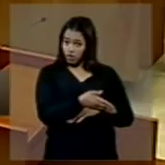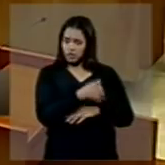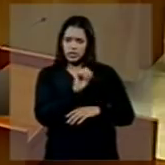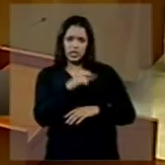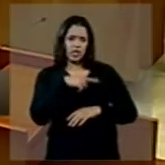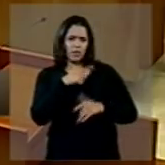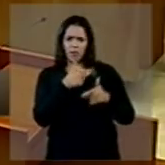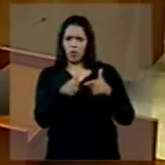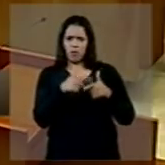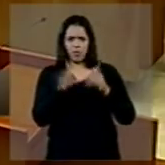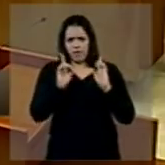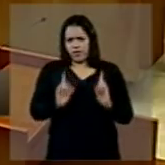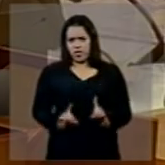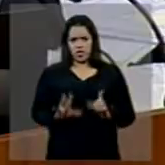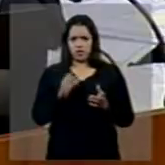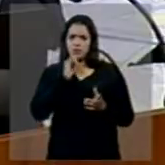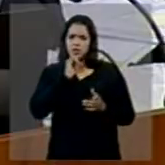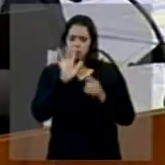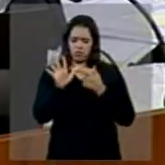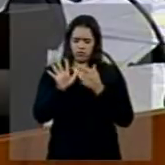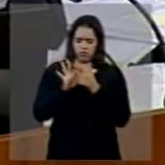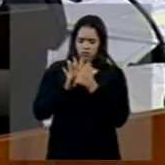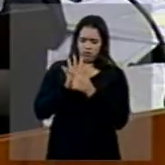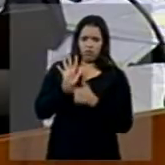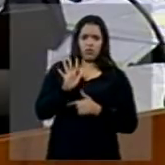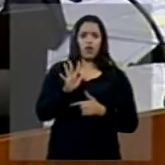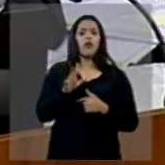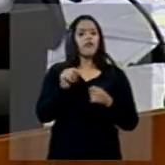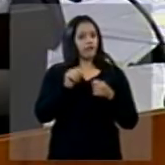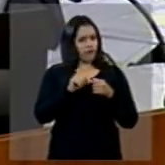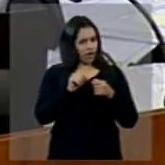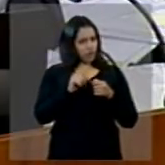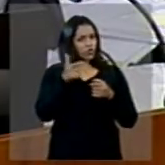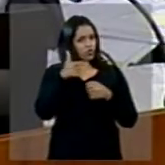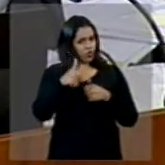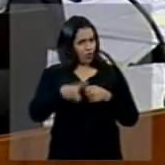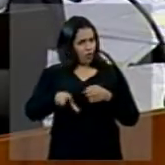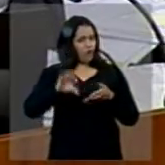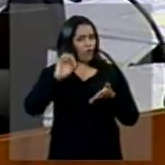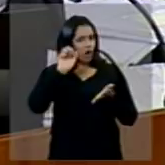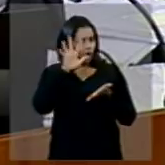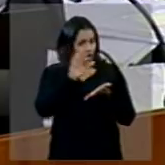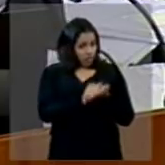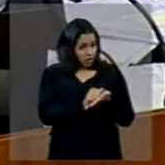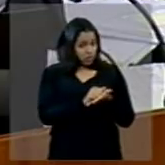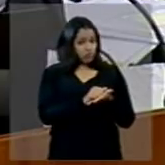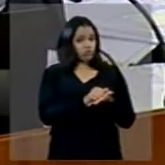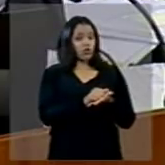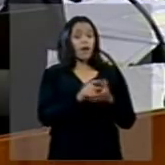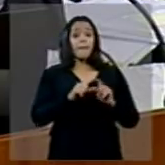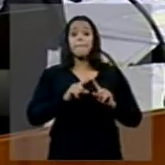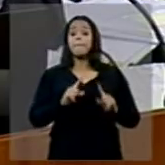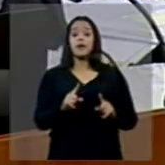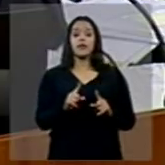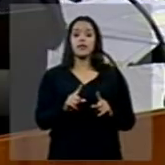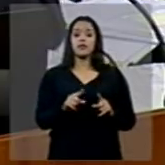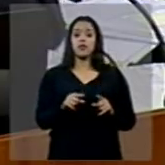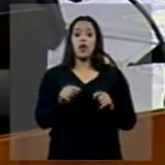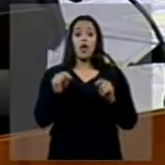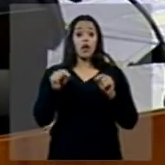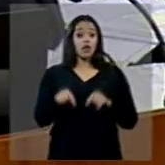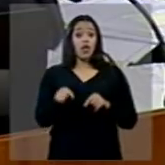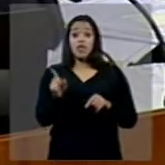problema digital, de biometria, ele é recadastrado normalmente. Agora, aqui, o fato é